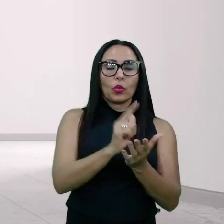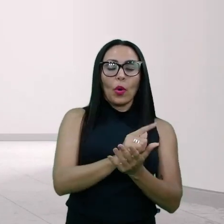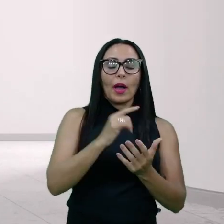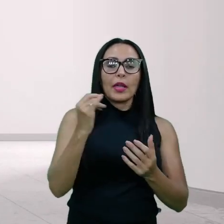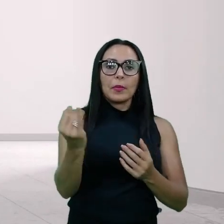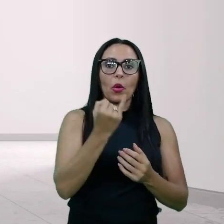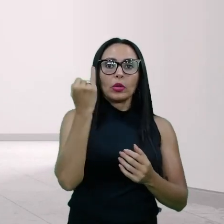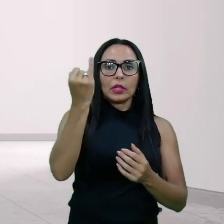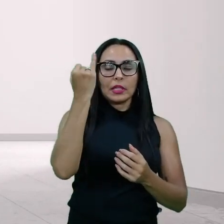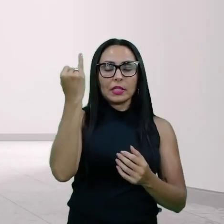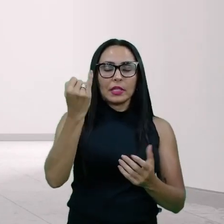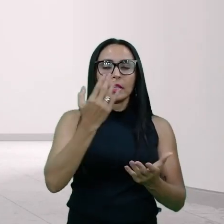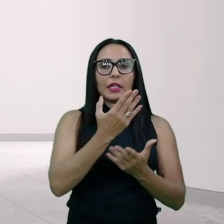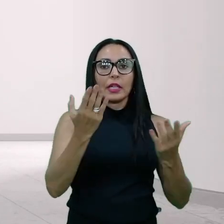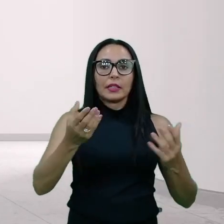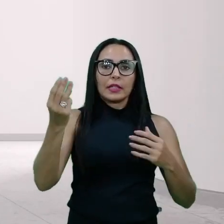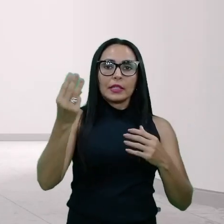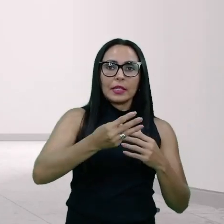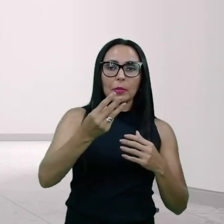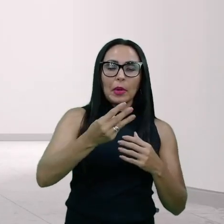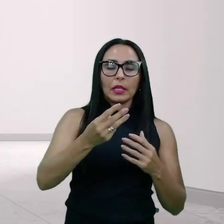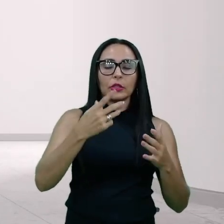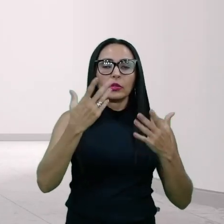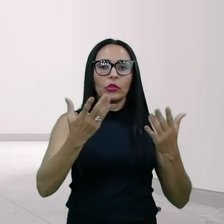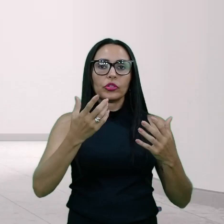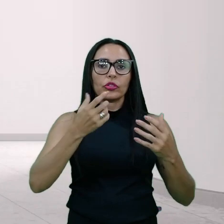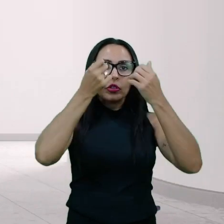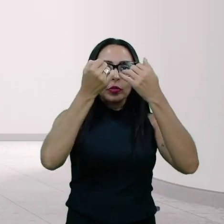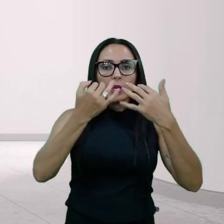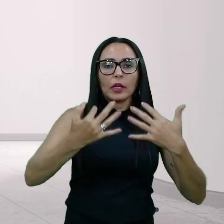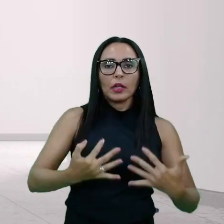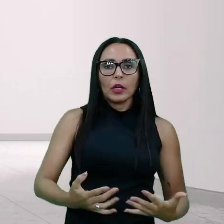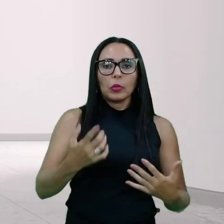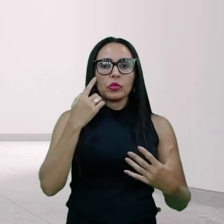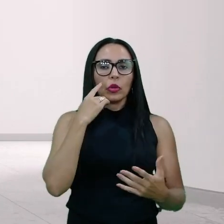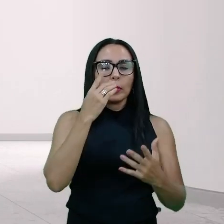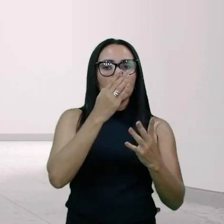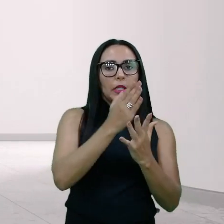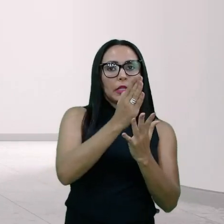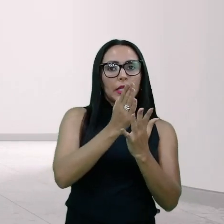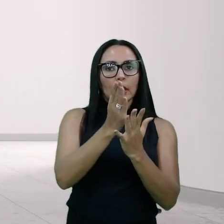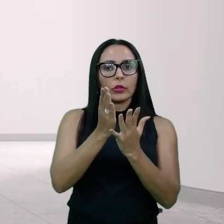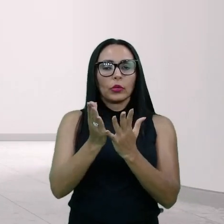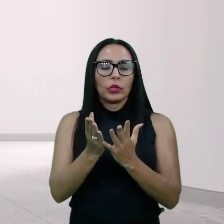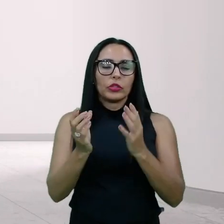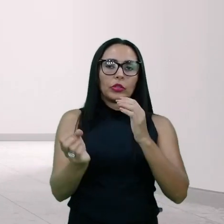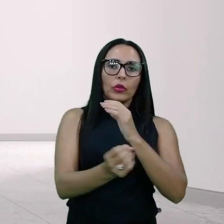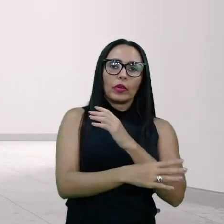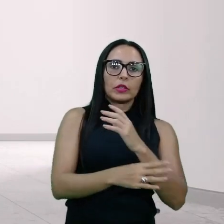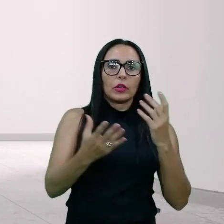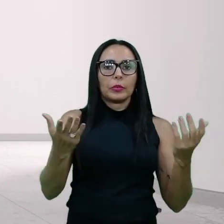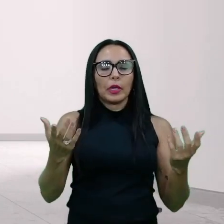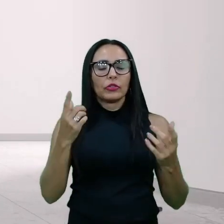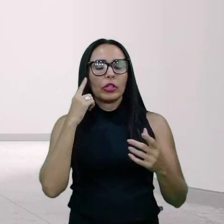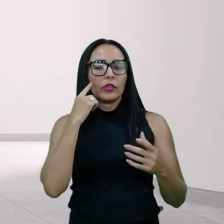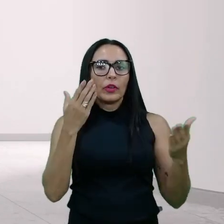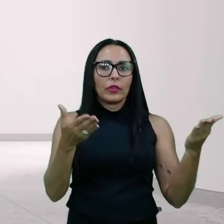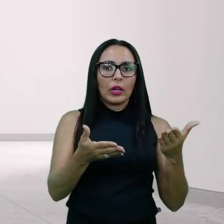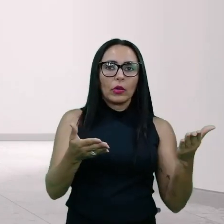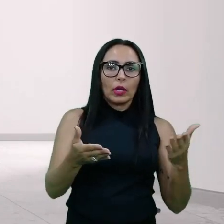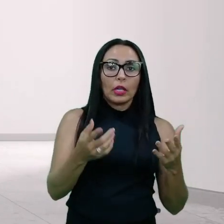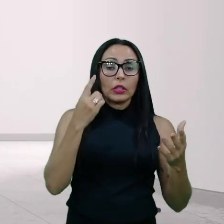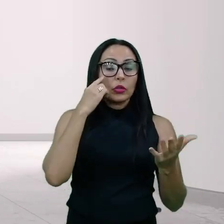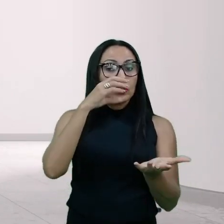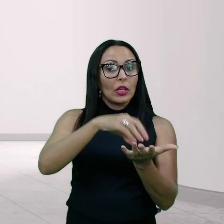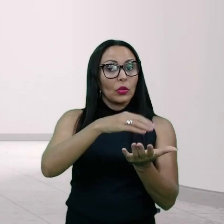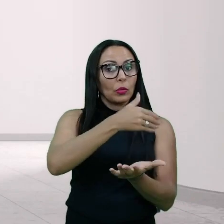ecossistema. E na terceira parte, nós tínhamos falado sobre indicadores de inovação. A gente vai ver que a inovação no setor